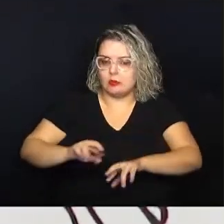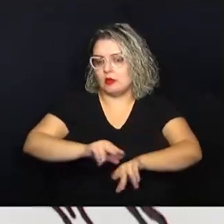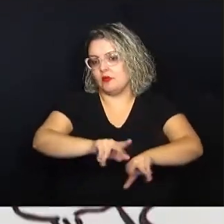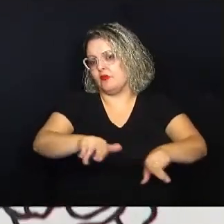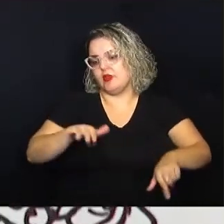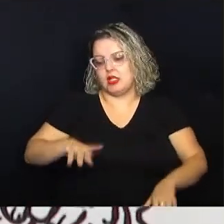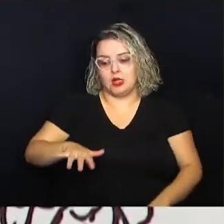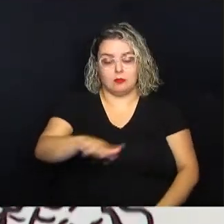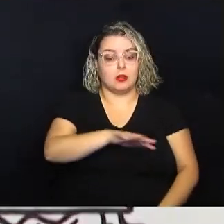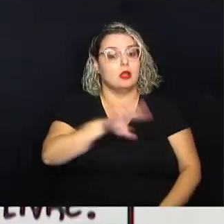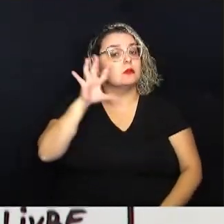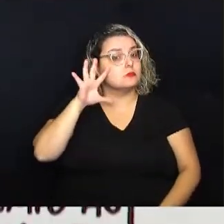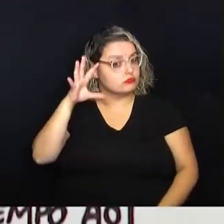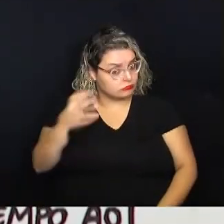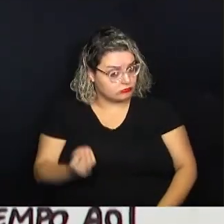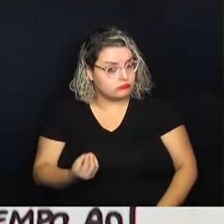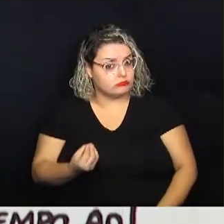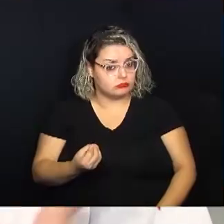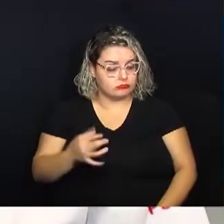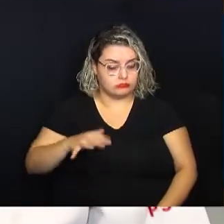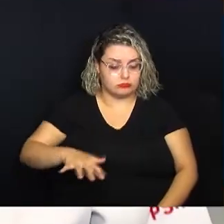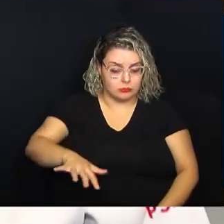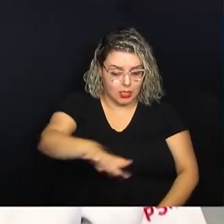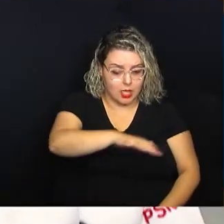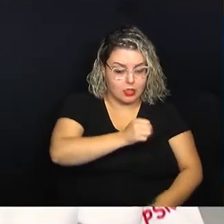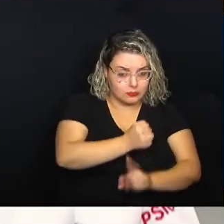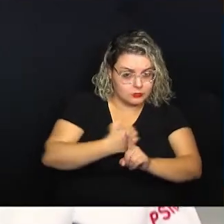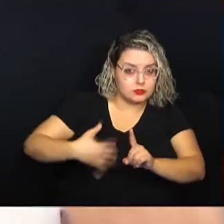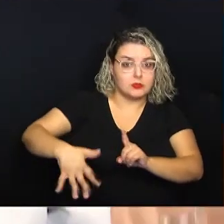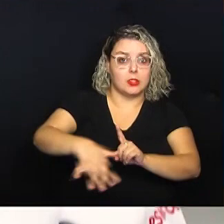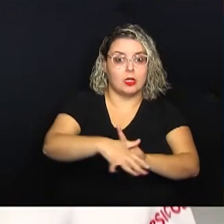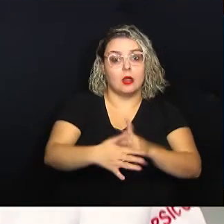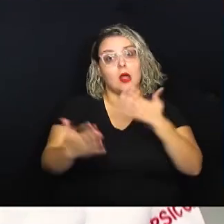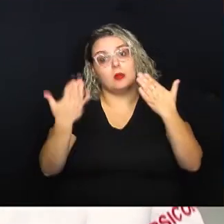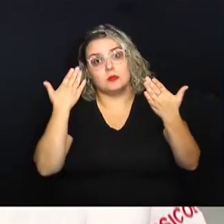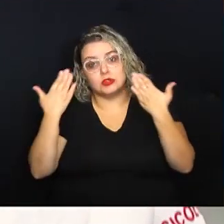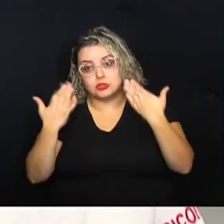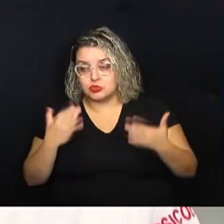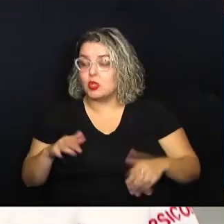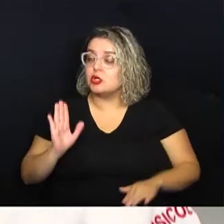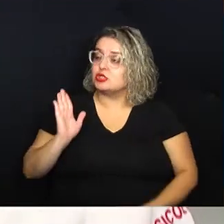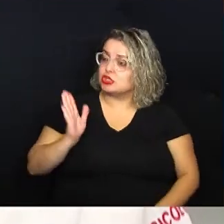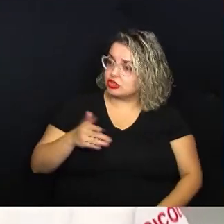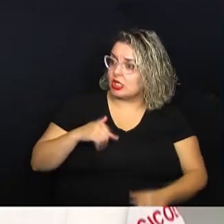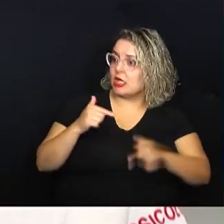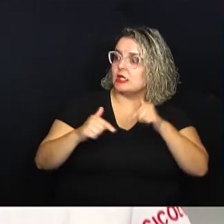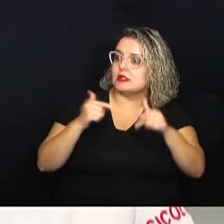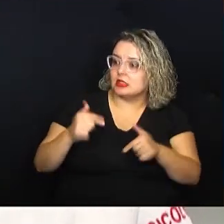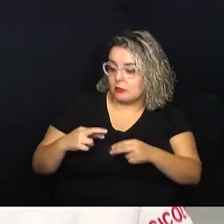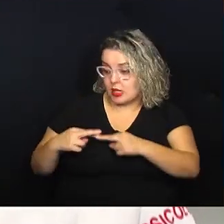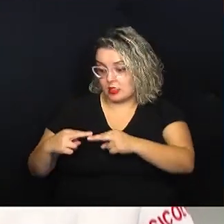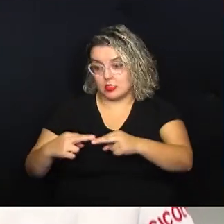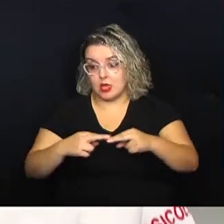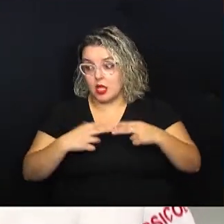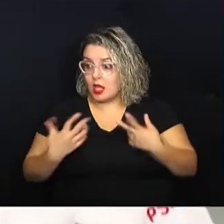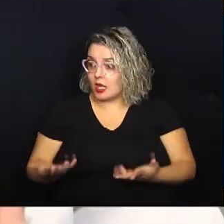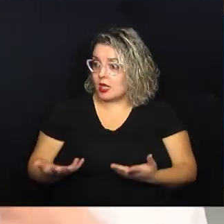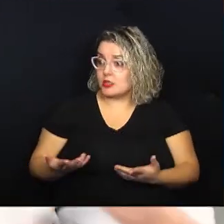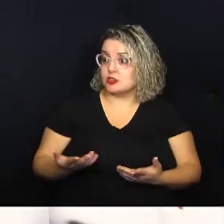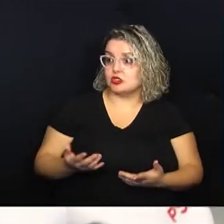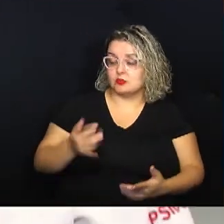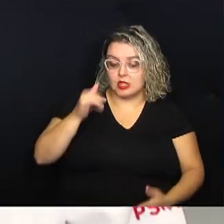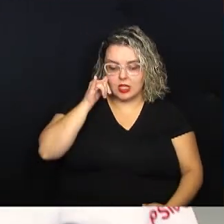áreas do conhecimento e esferas sociais. Psicólogos, né, que já trabalham na rede, em